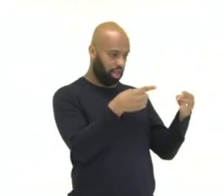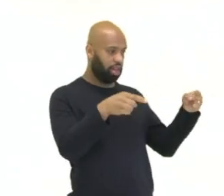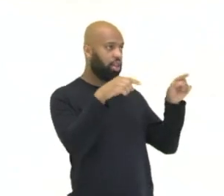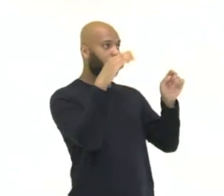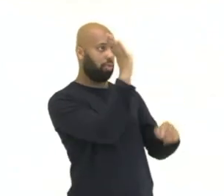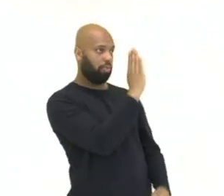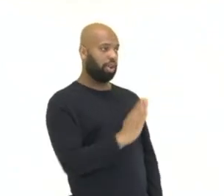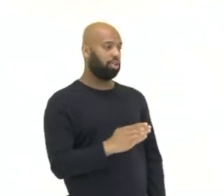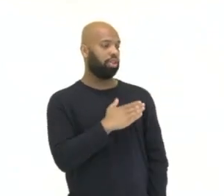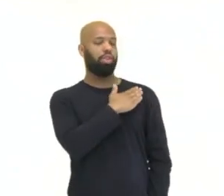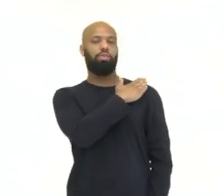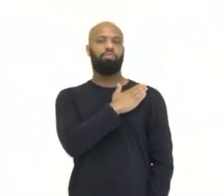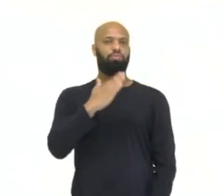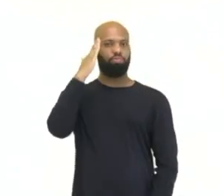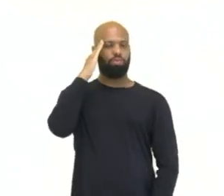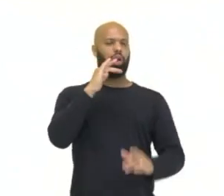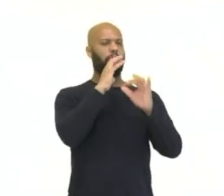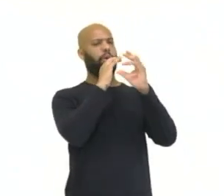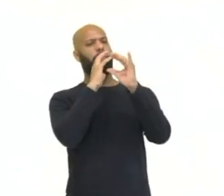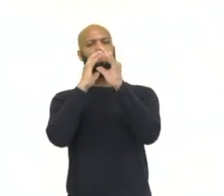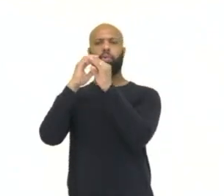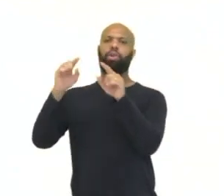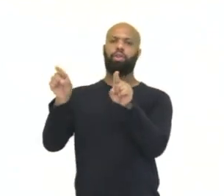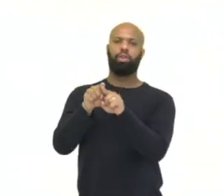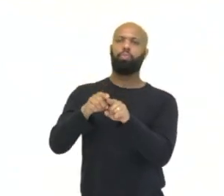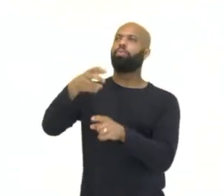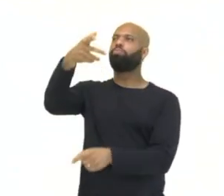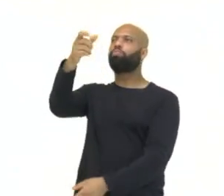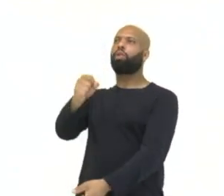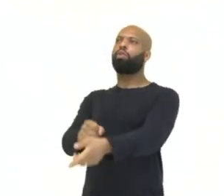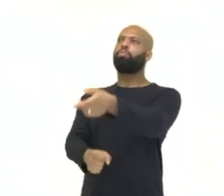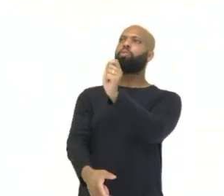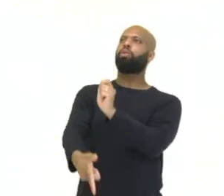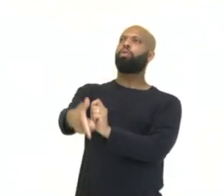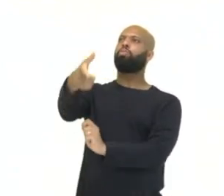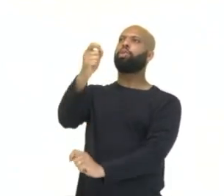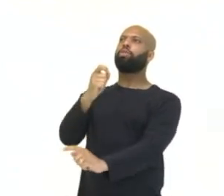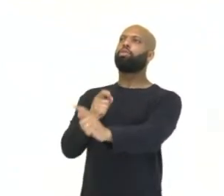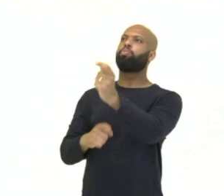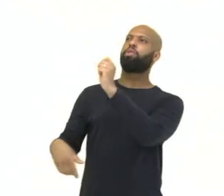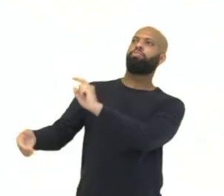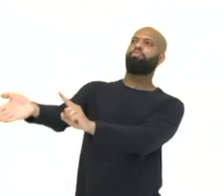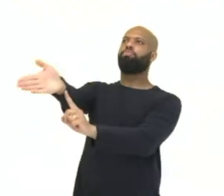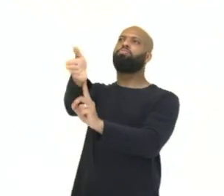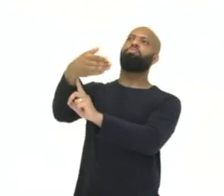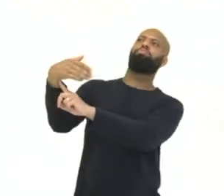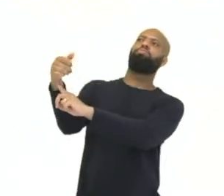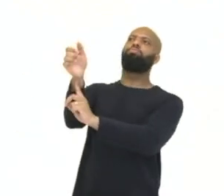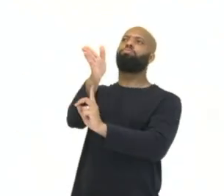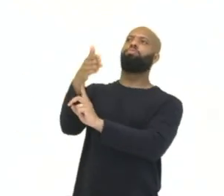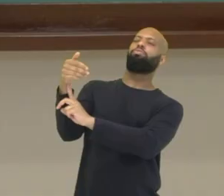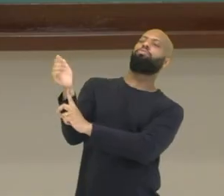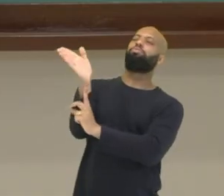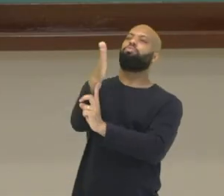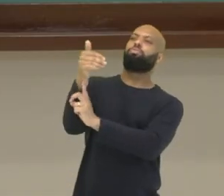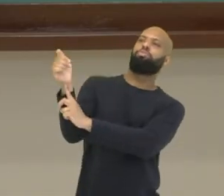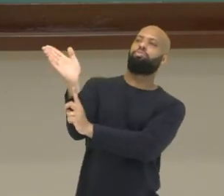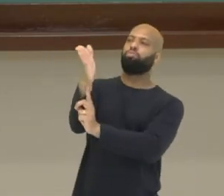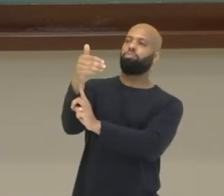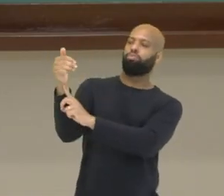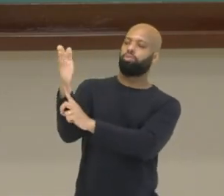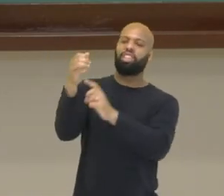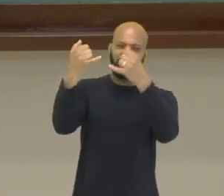tocado pelo Exército Brasileiro para que a gente possa, então, hastear a nova bandeira. Explique isso, né, agora que você